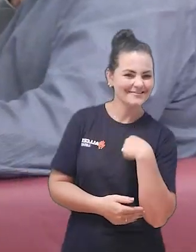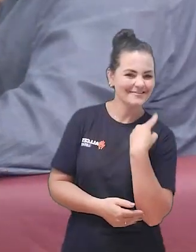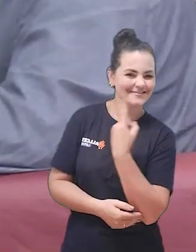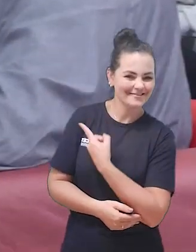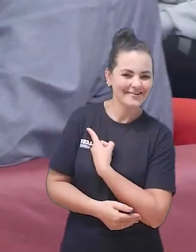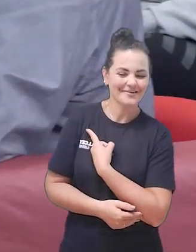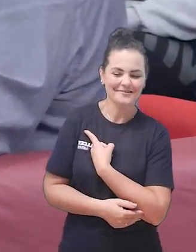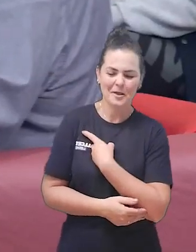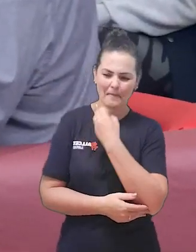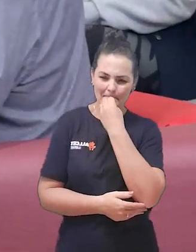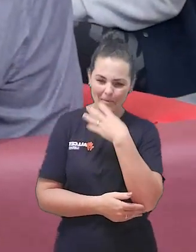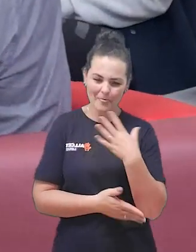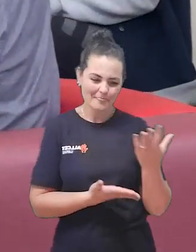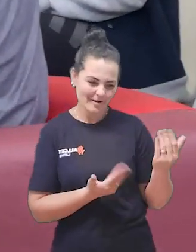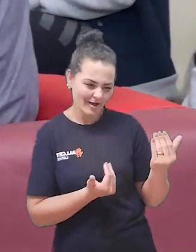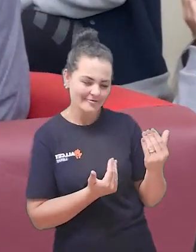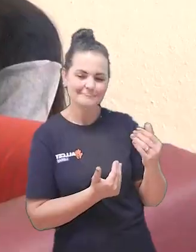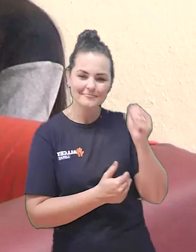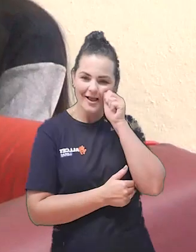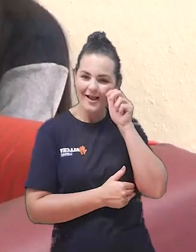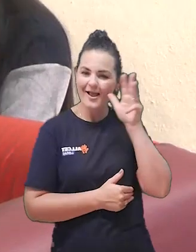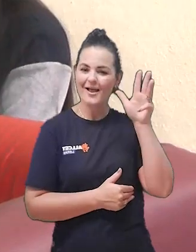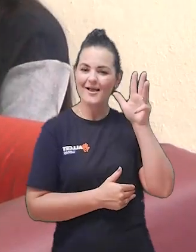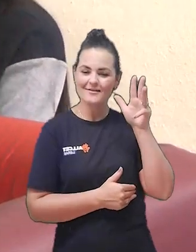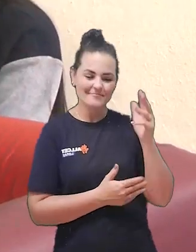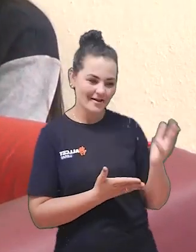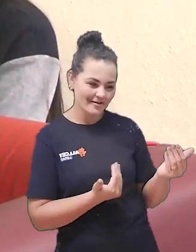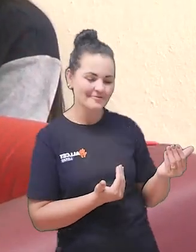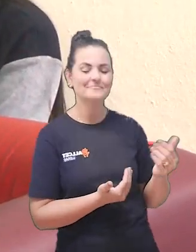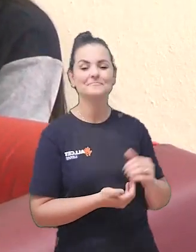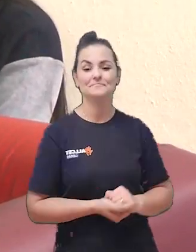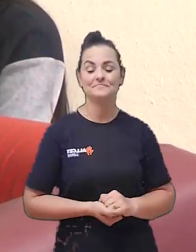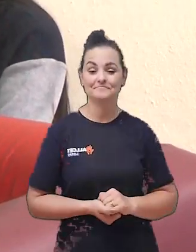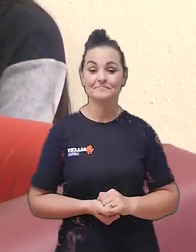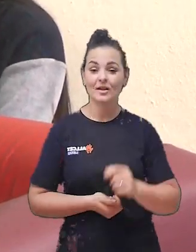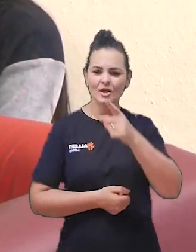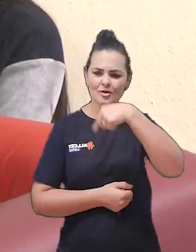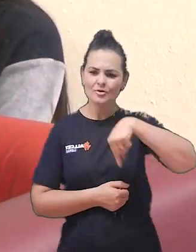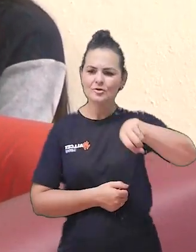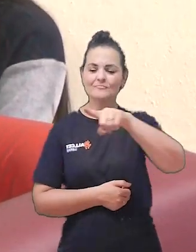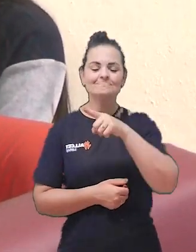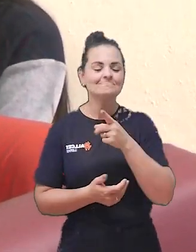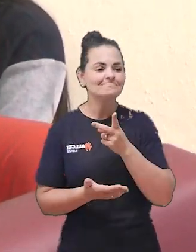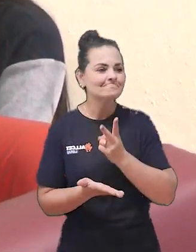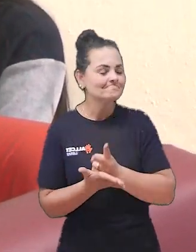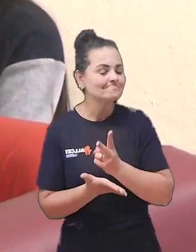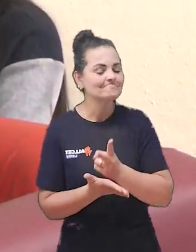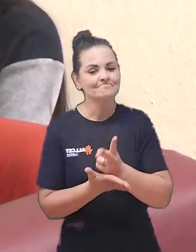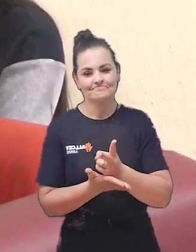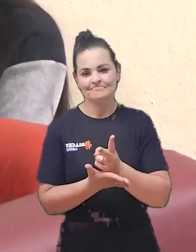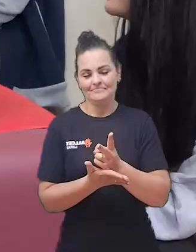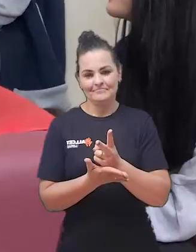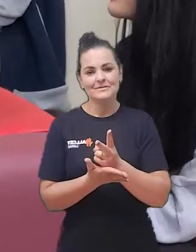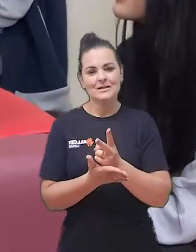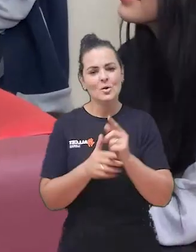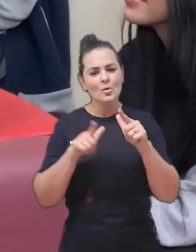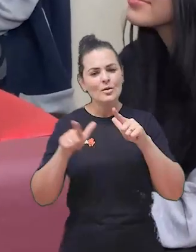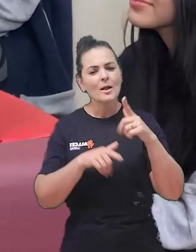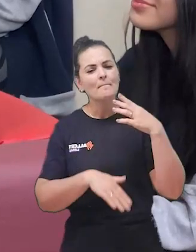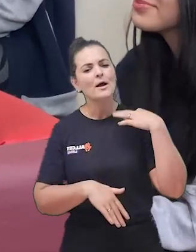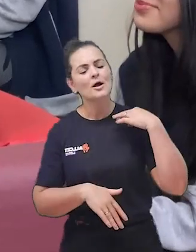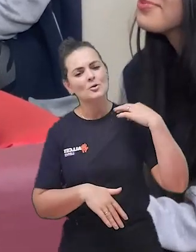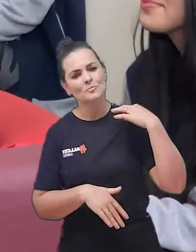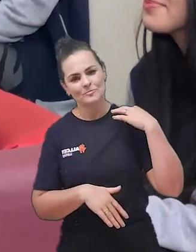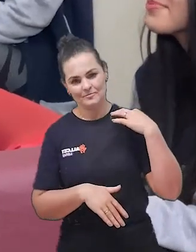Gurizada boa, gurizada esperta. Busquem ser voluntários na vida, né? Independente